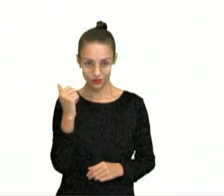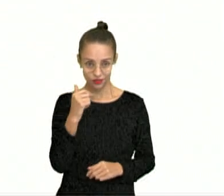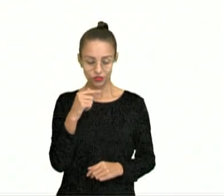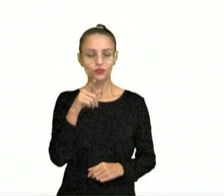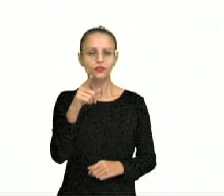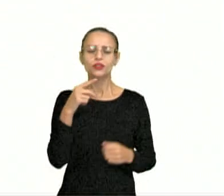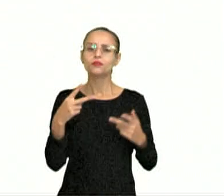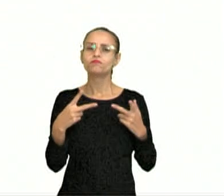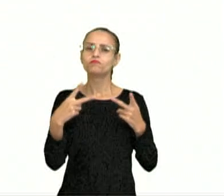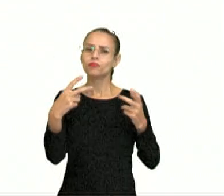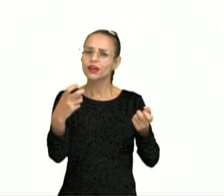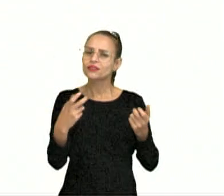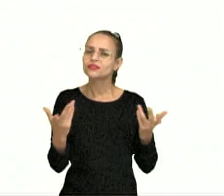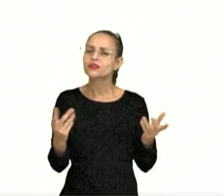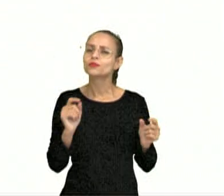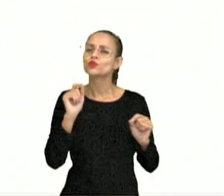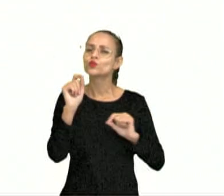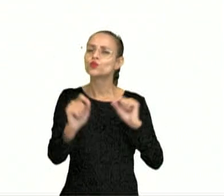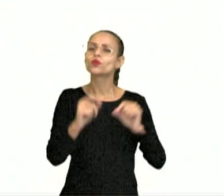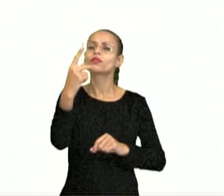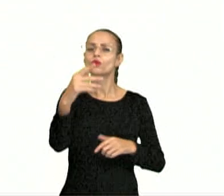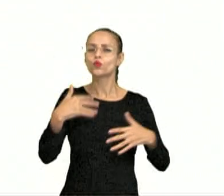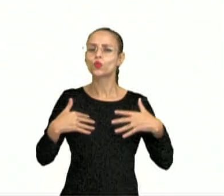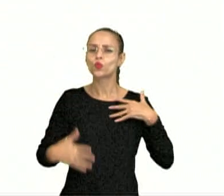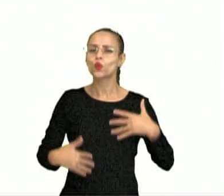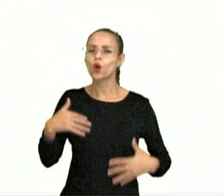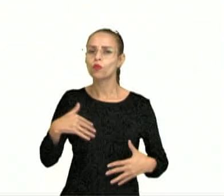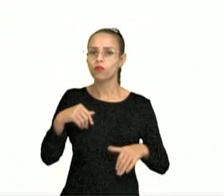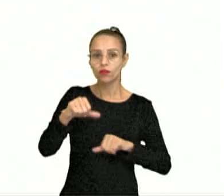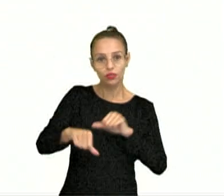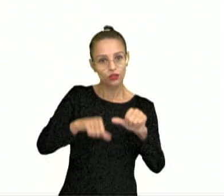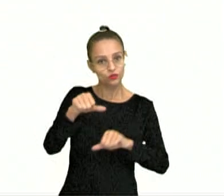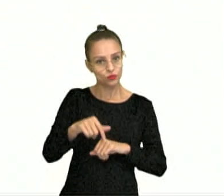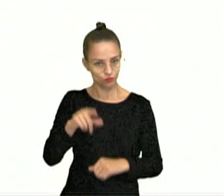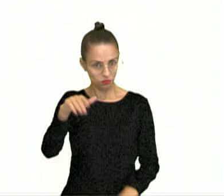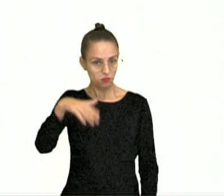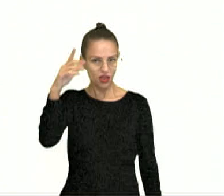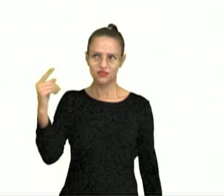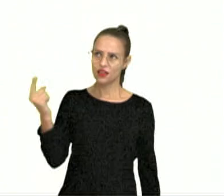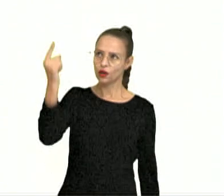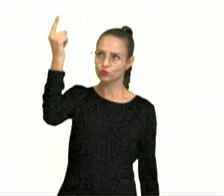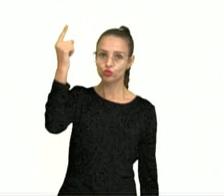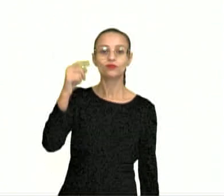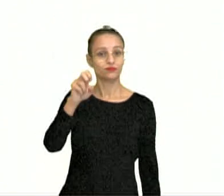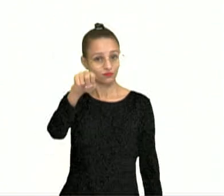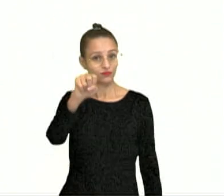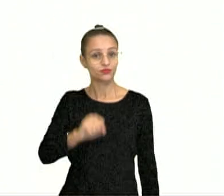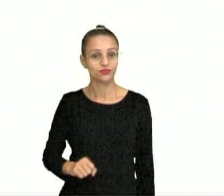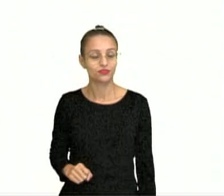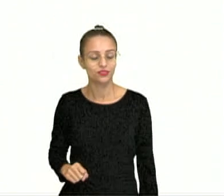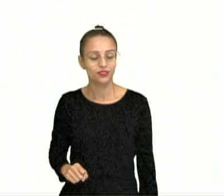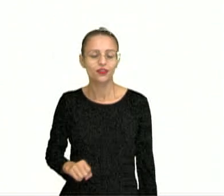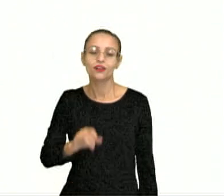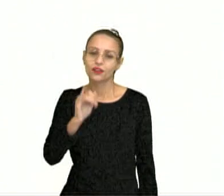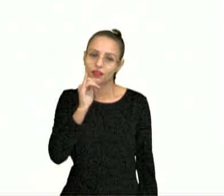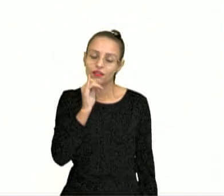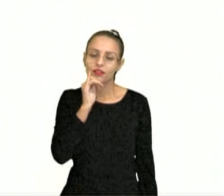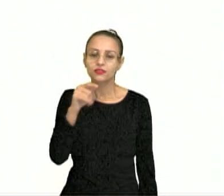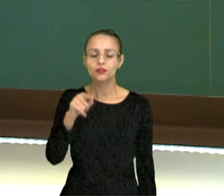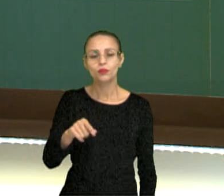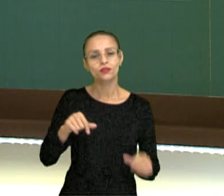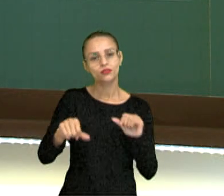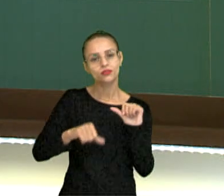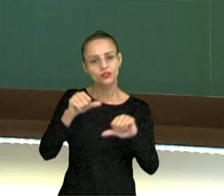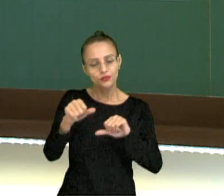Perceba as transformações no seu corpo. Você ficou mais alto? Ficou. É um exemplo dessa